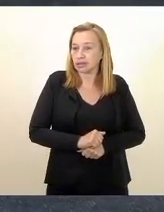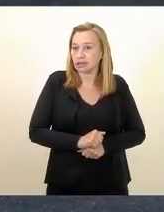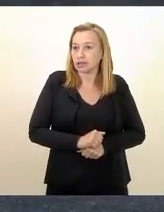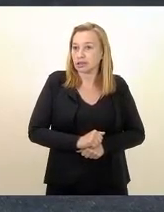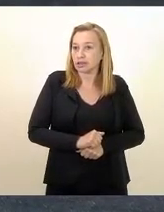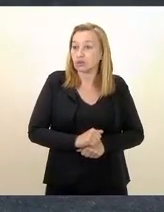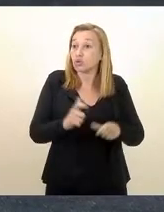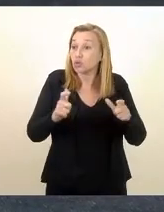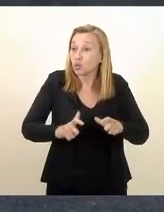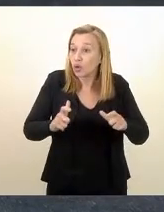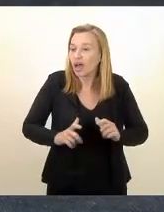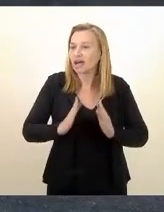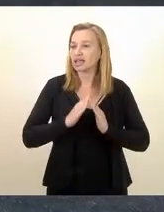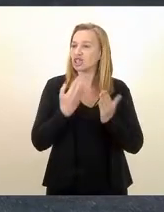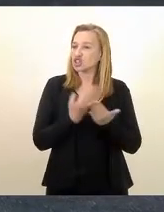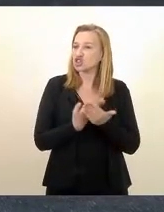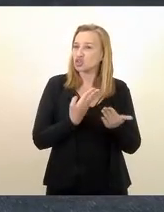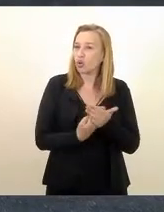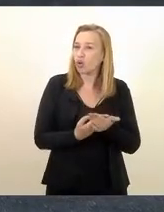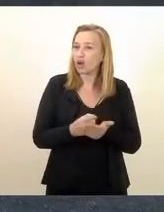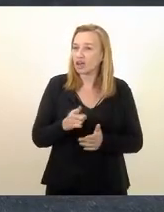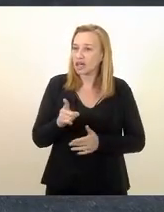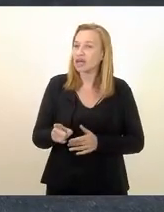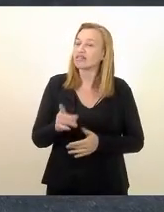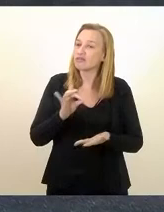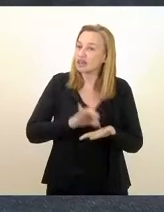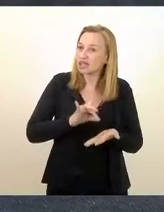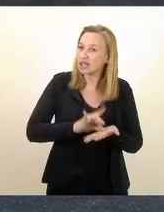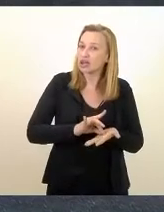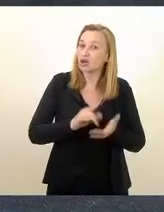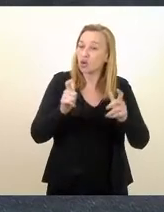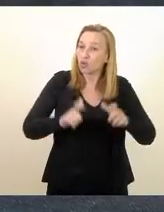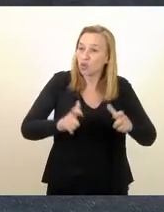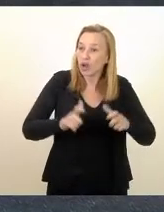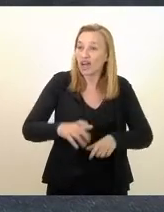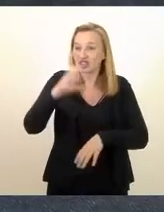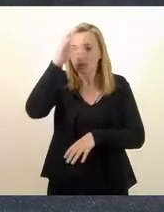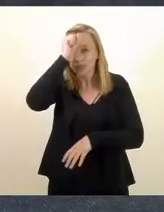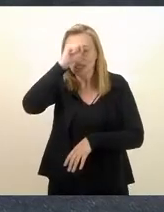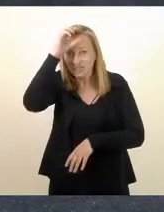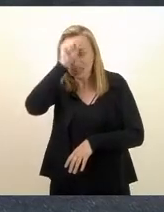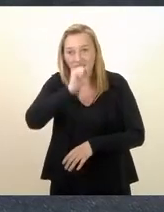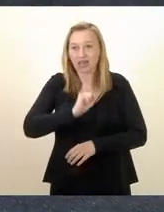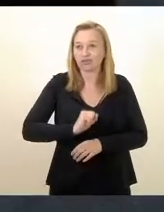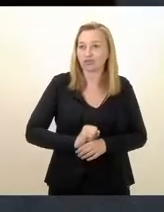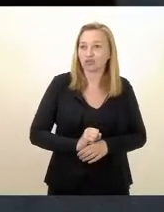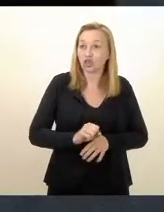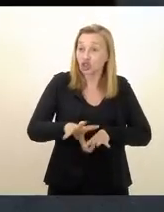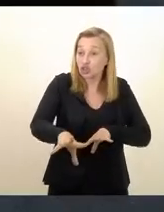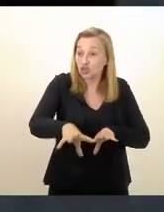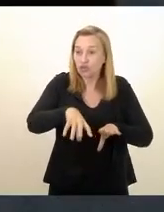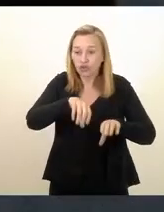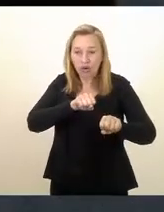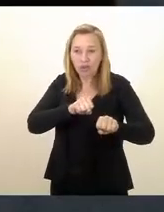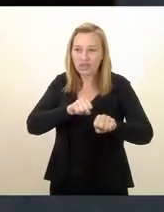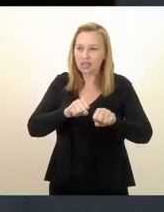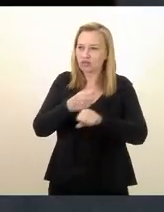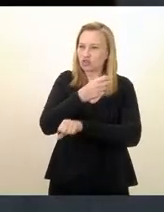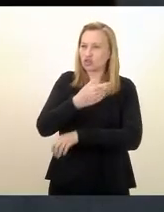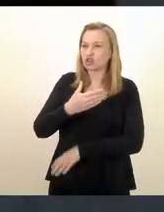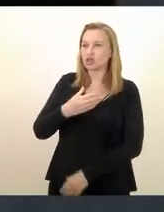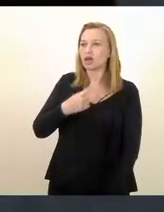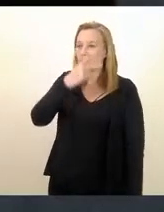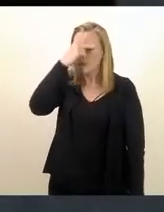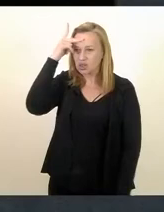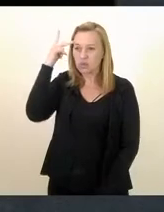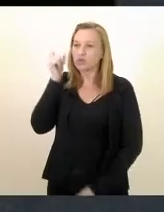escolar fazendo com que eles sejam realmente espaços de aprendizado de formação de homens críticos e